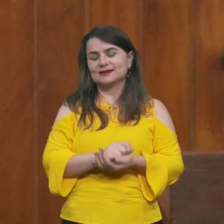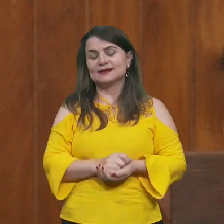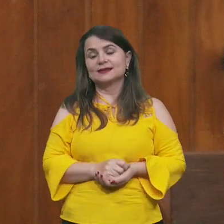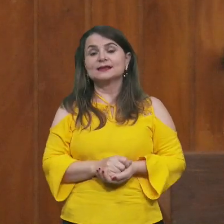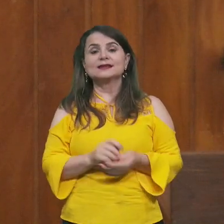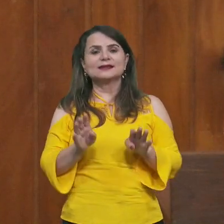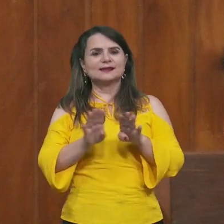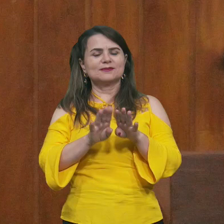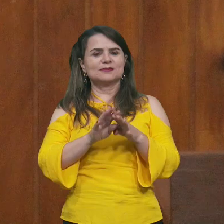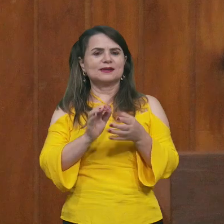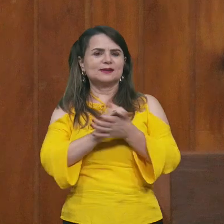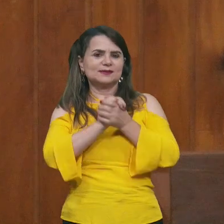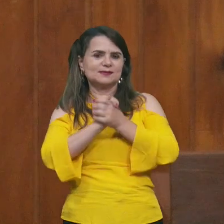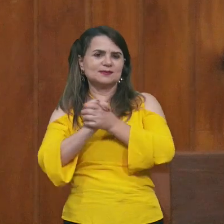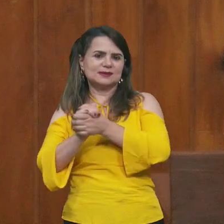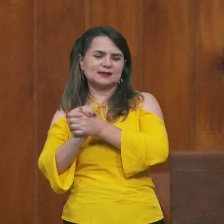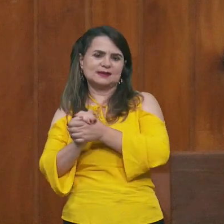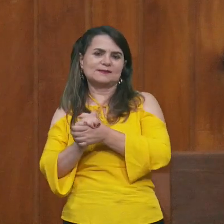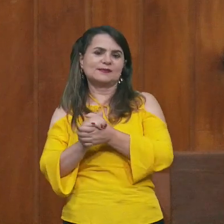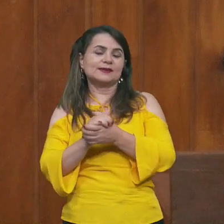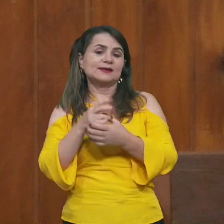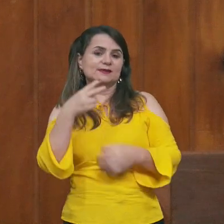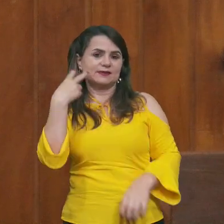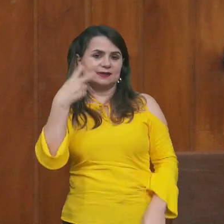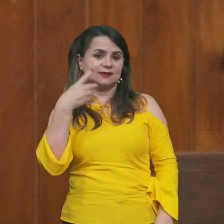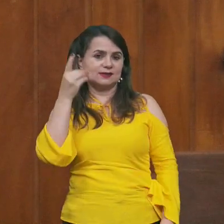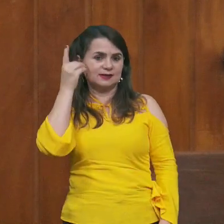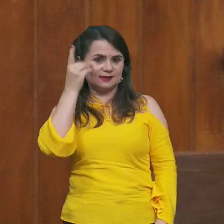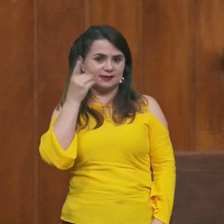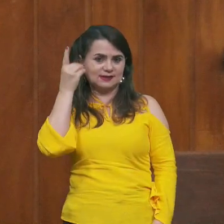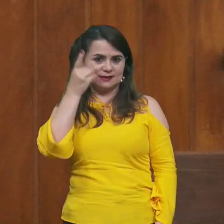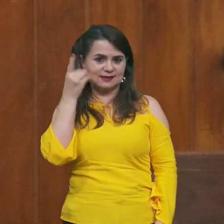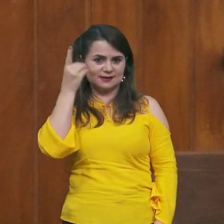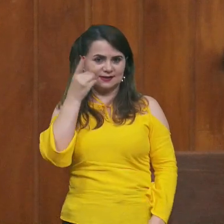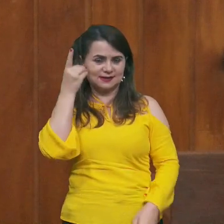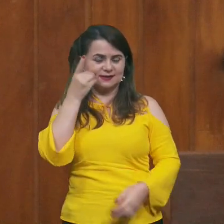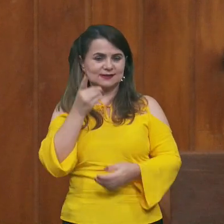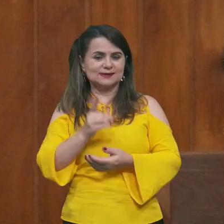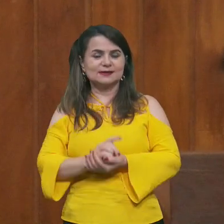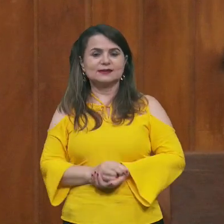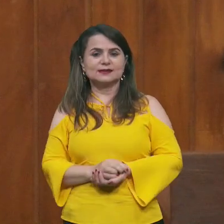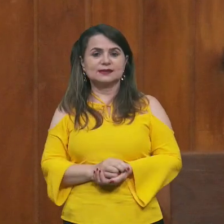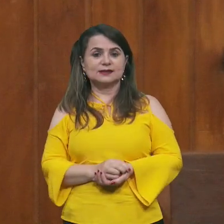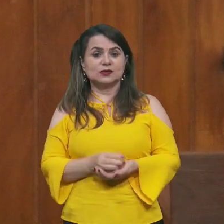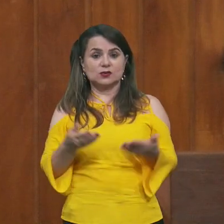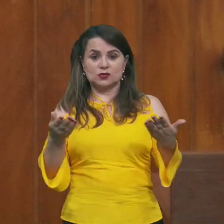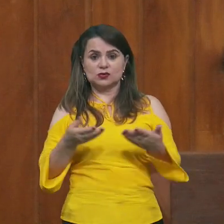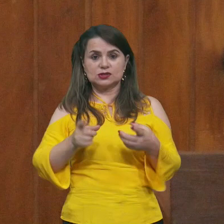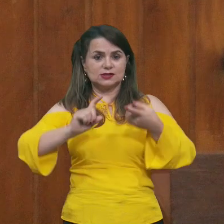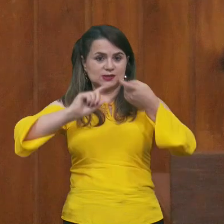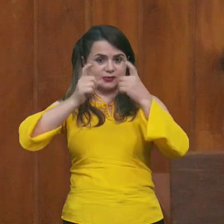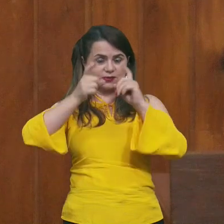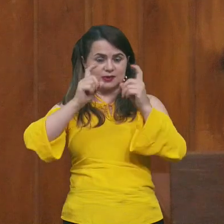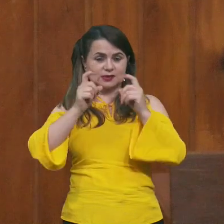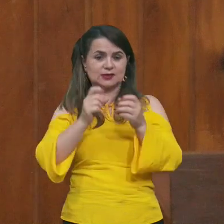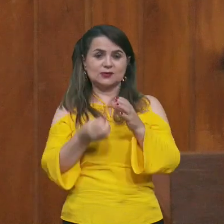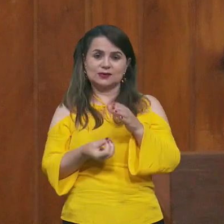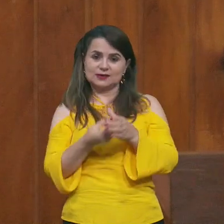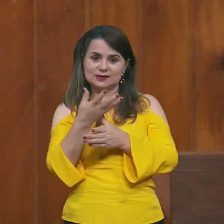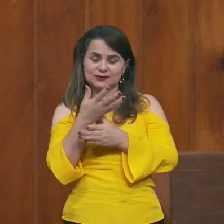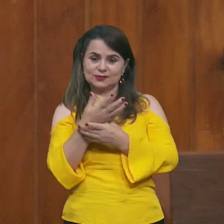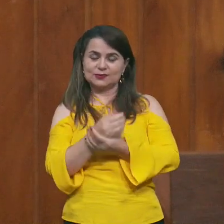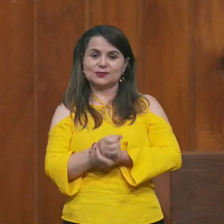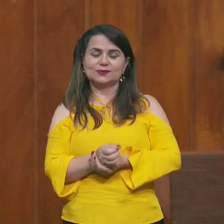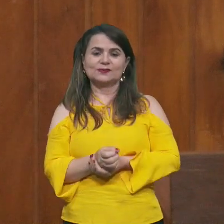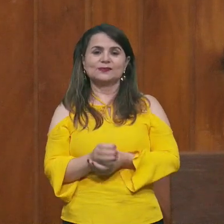cumprimentar a vereadora, a professora Daniela, presidindo essa linda sessão. Não poderia